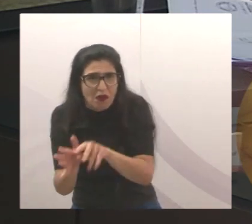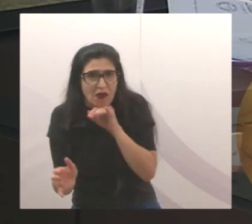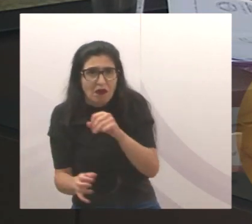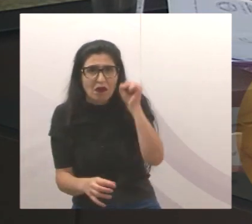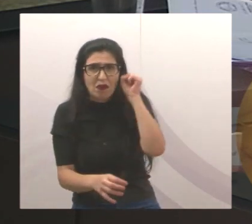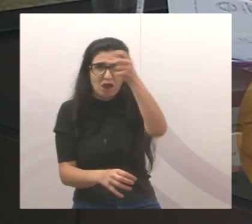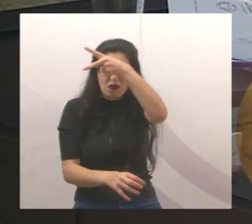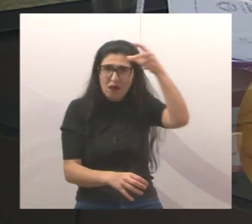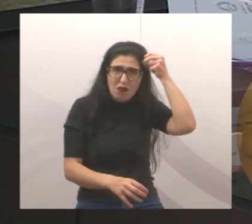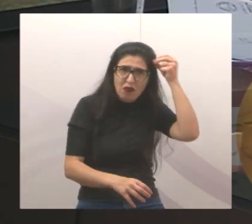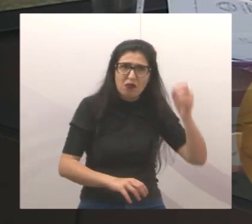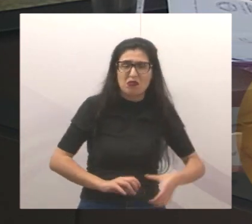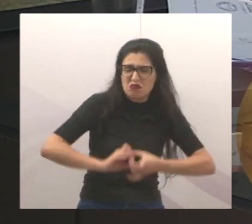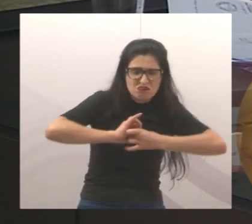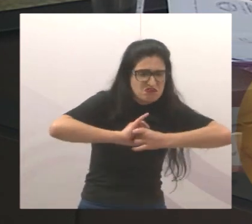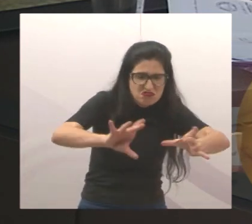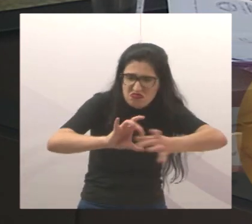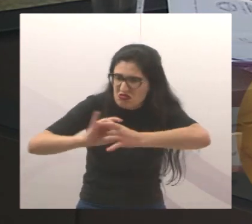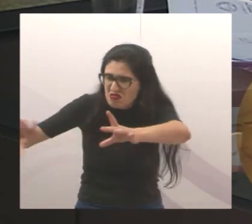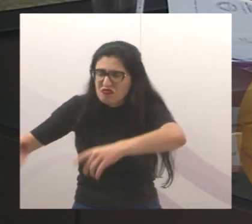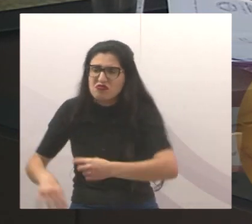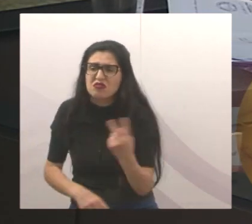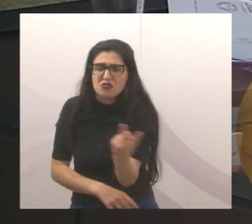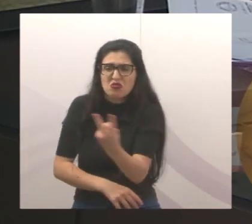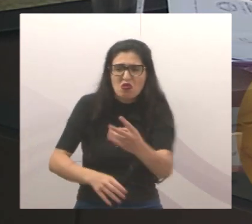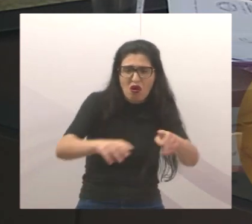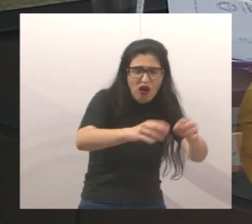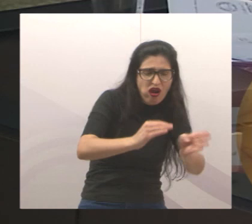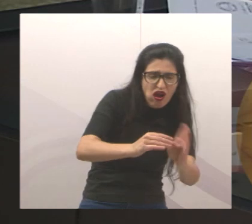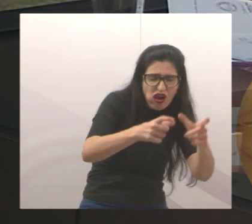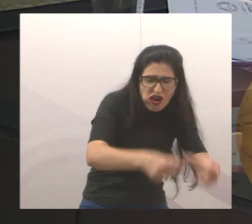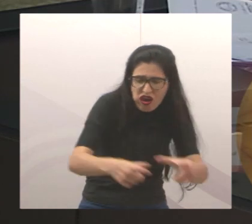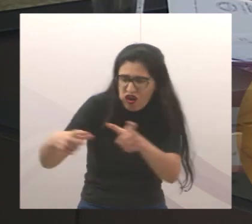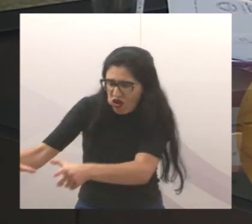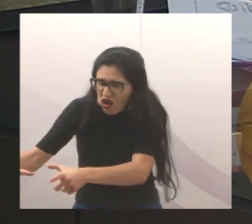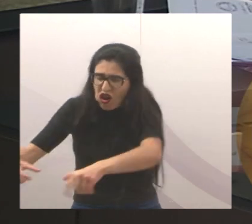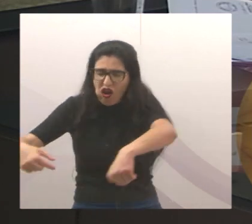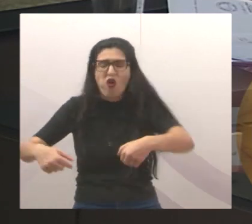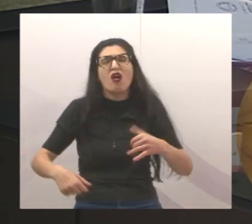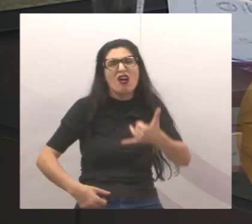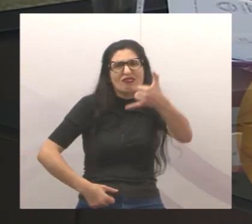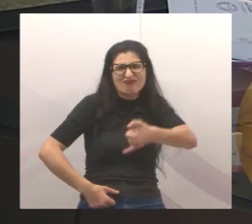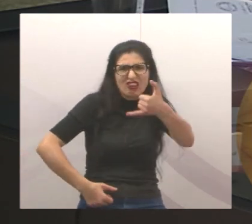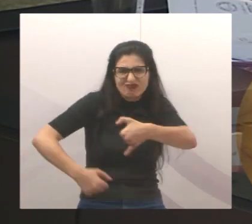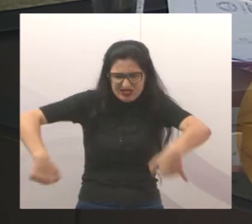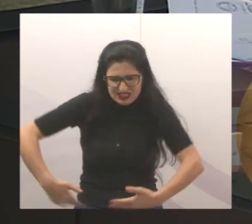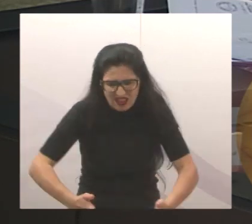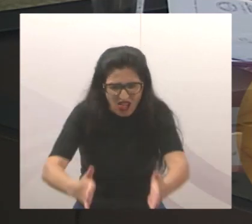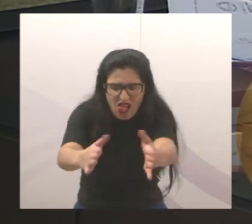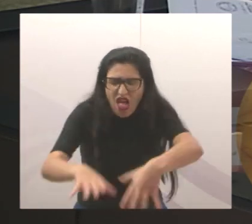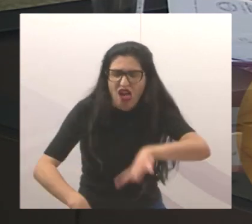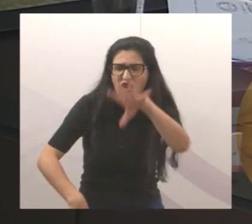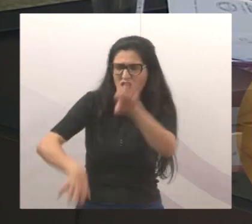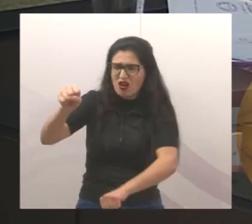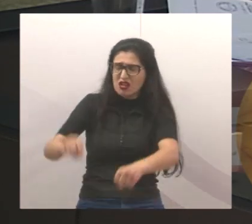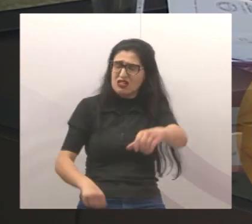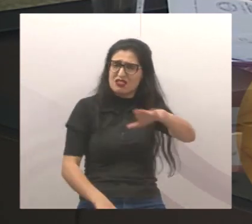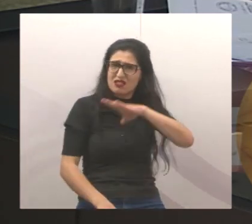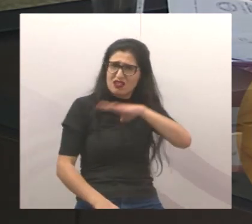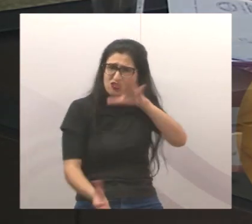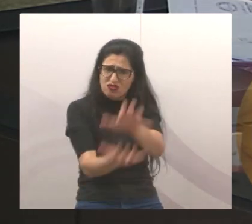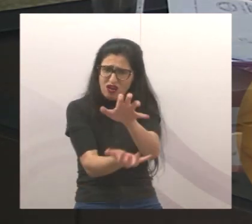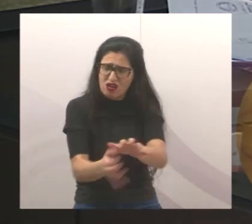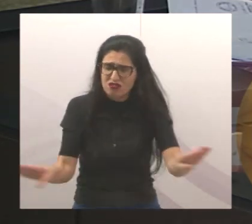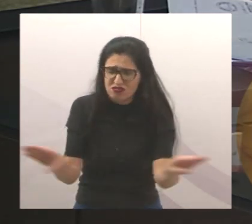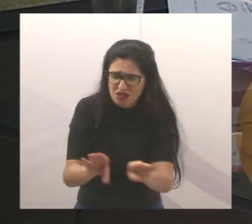de dois bairros diretamente no Rio Paraíba, prejudicando centenas de bairros da nossa cidade e prejudicando as cidades do Vale do Paraíba